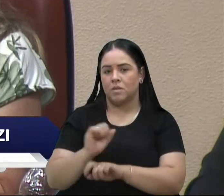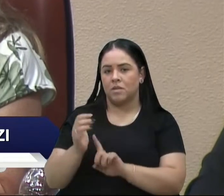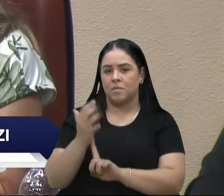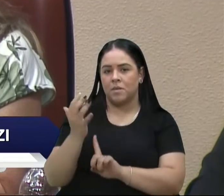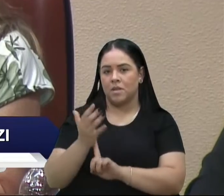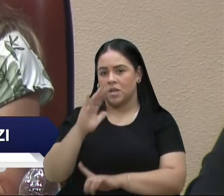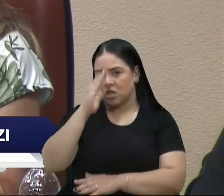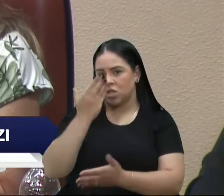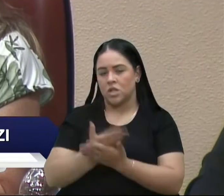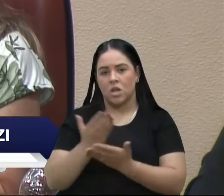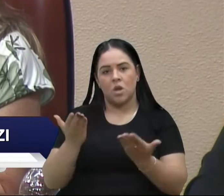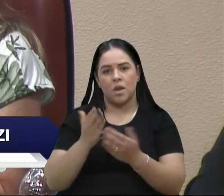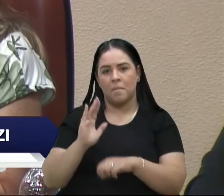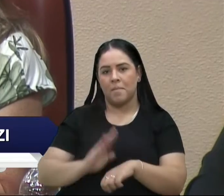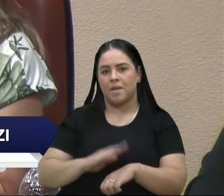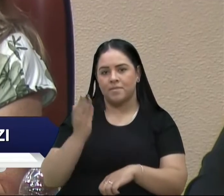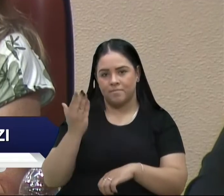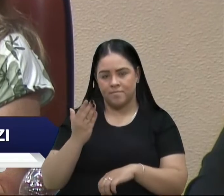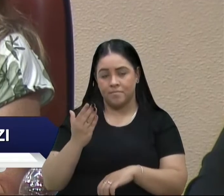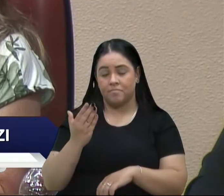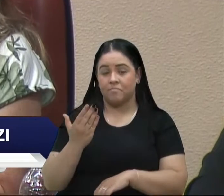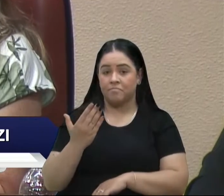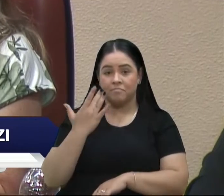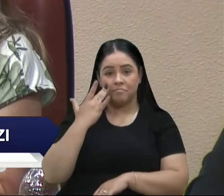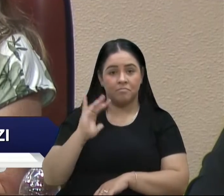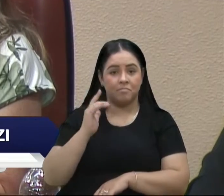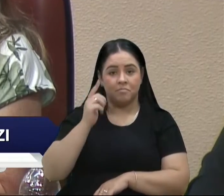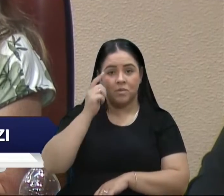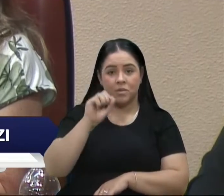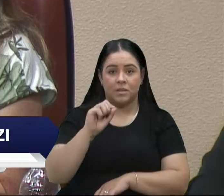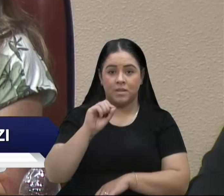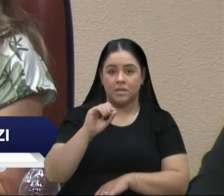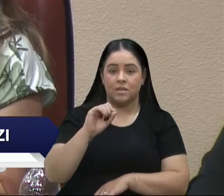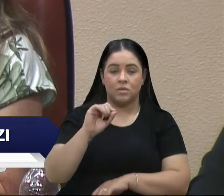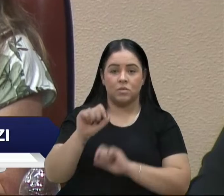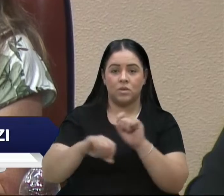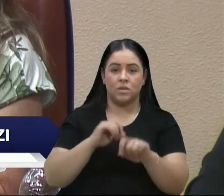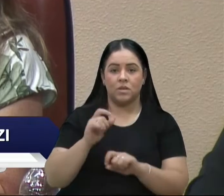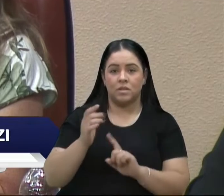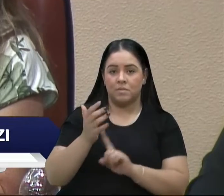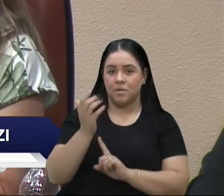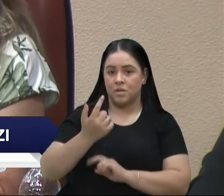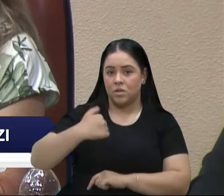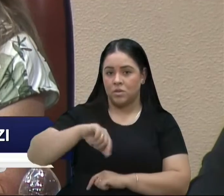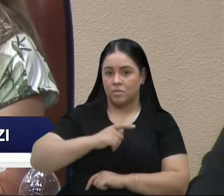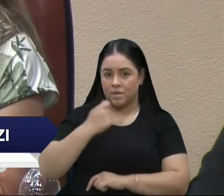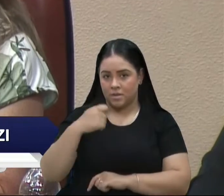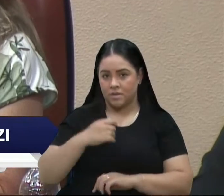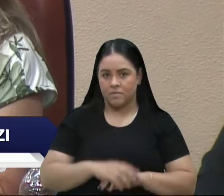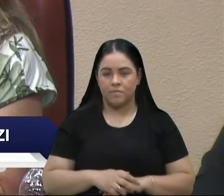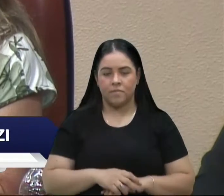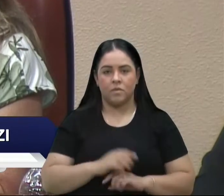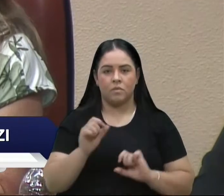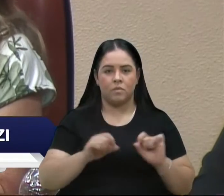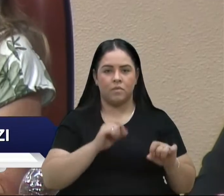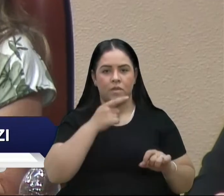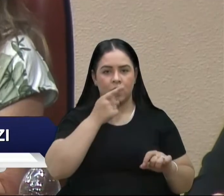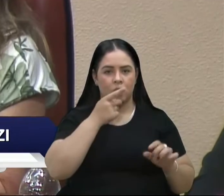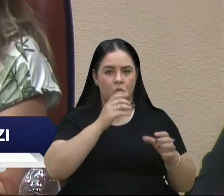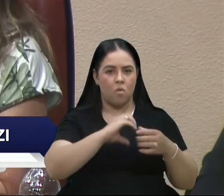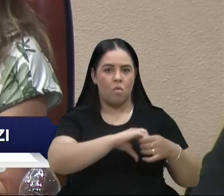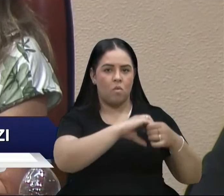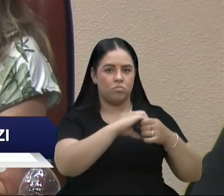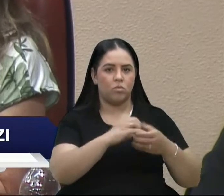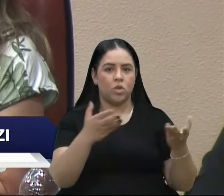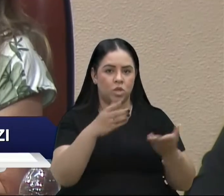ela hoje já é muito maior, talvez não atenda nossas necessidades. Em relação ao consórcio que foi citado,